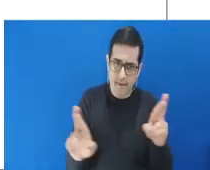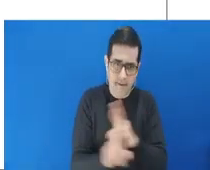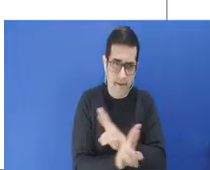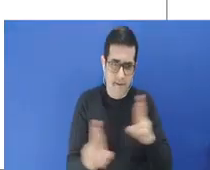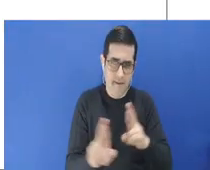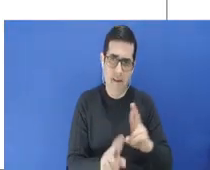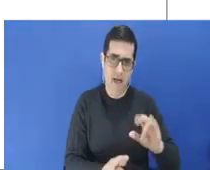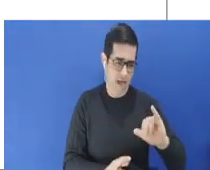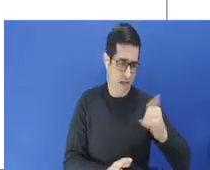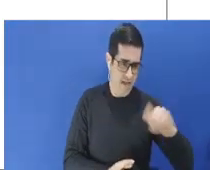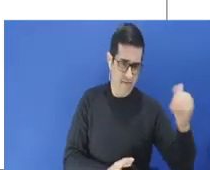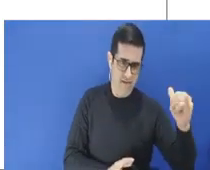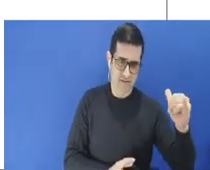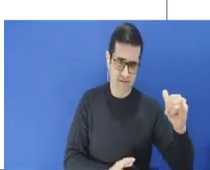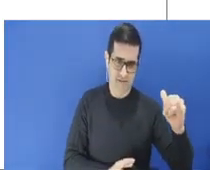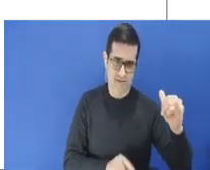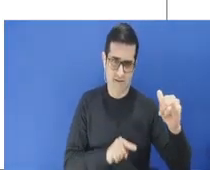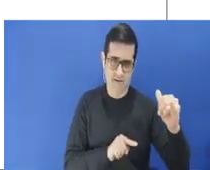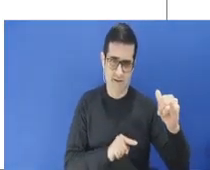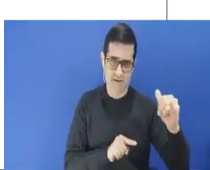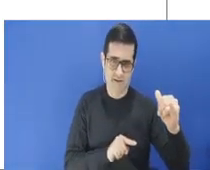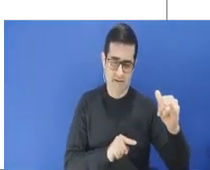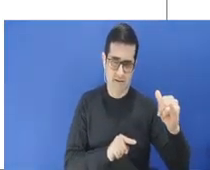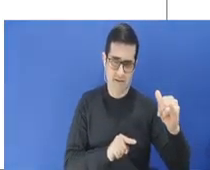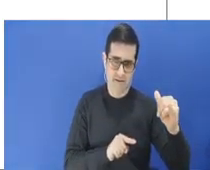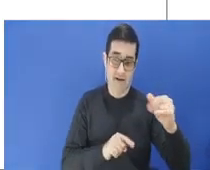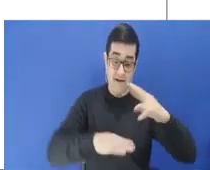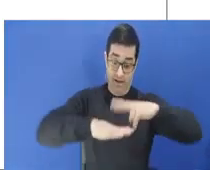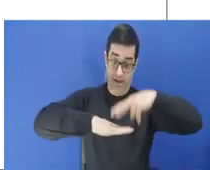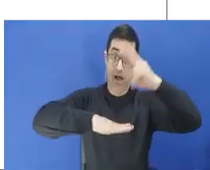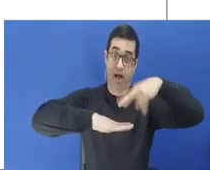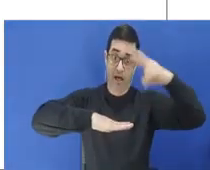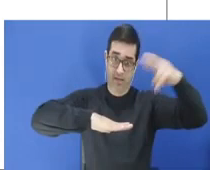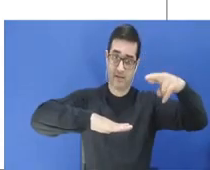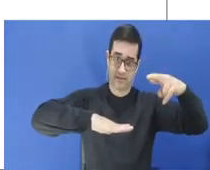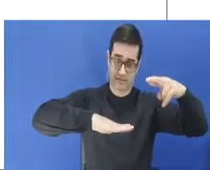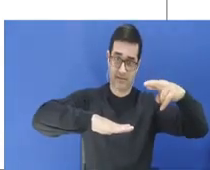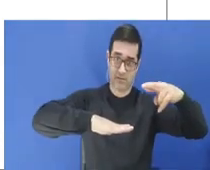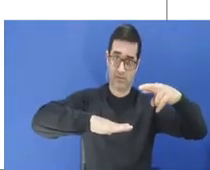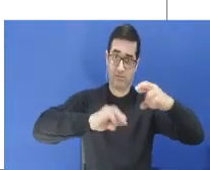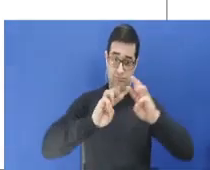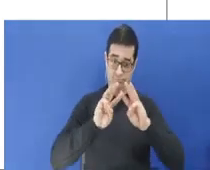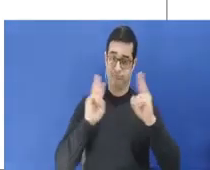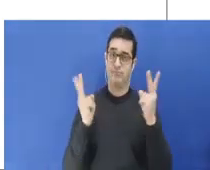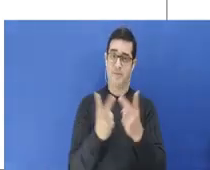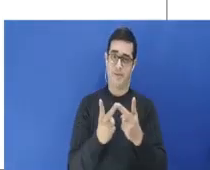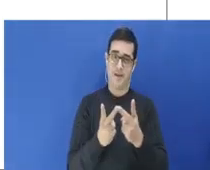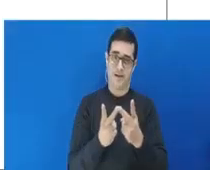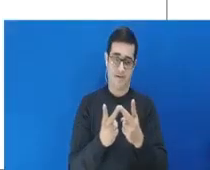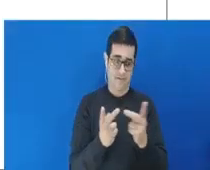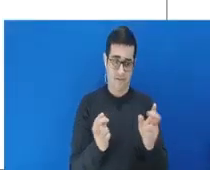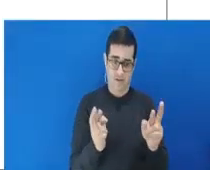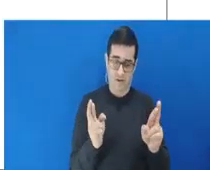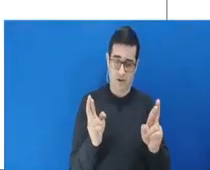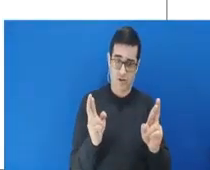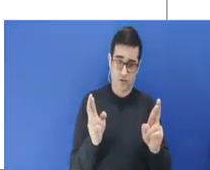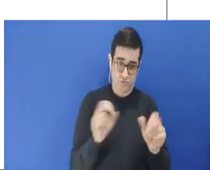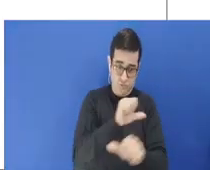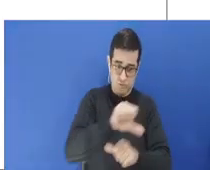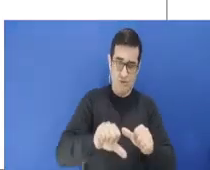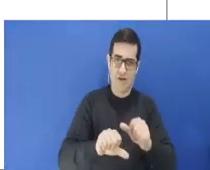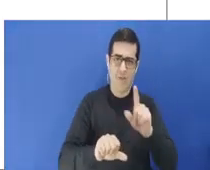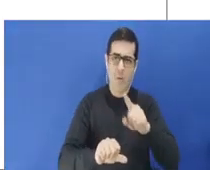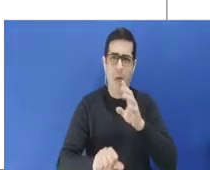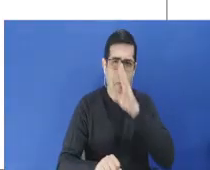energia da radiação com a matéria. Eles não trocam energia de forma aleatória, e